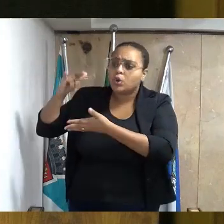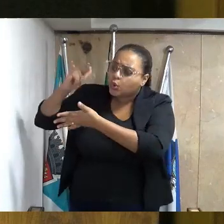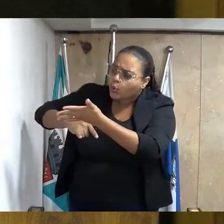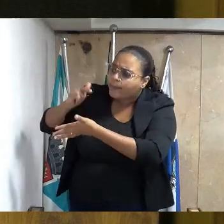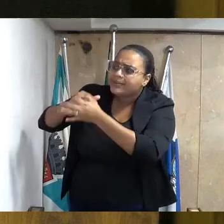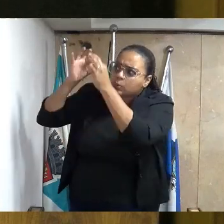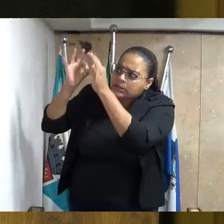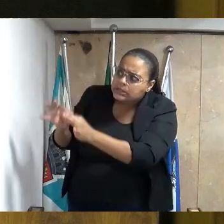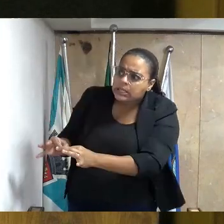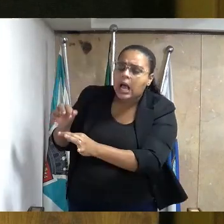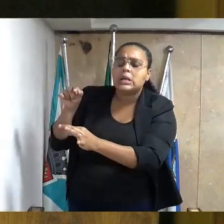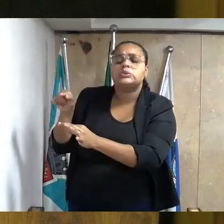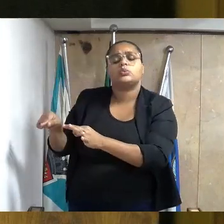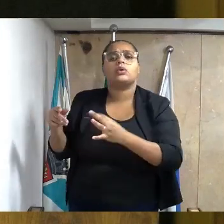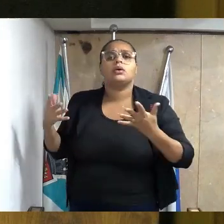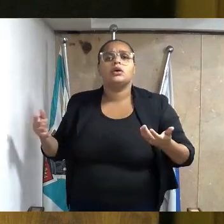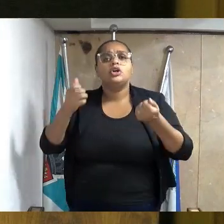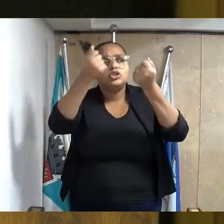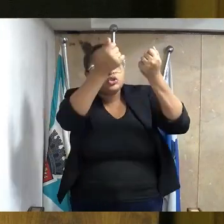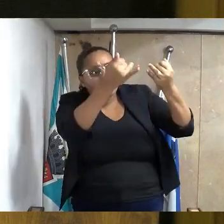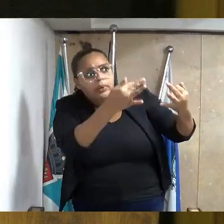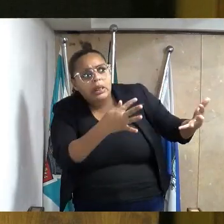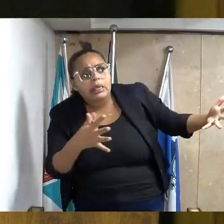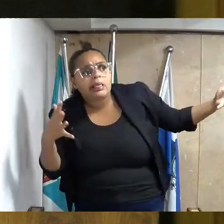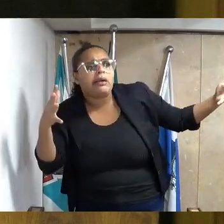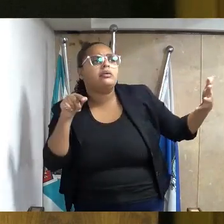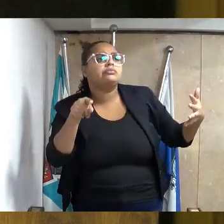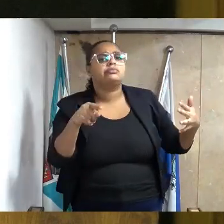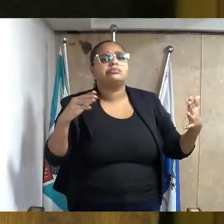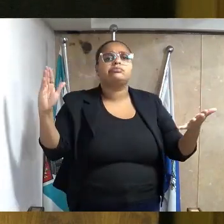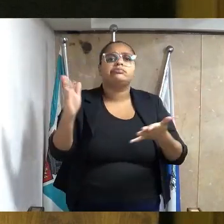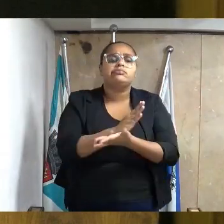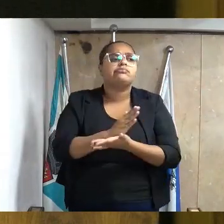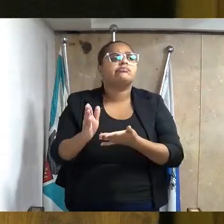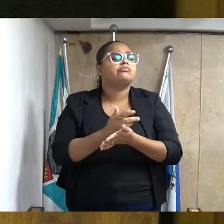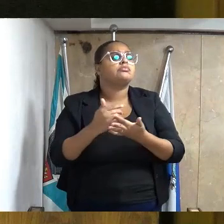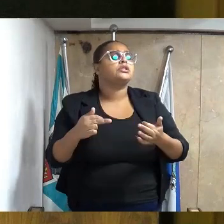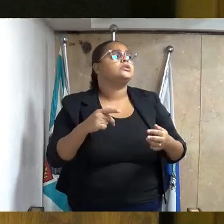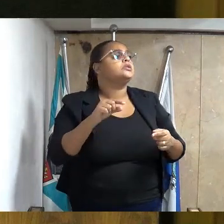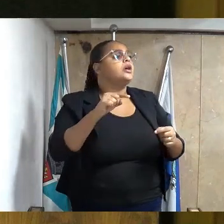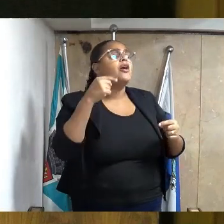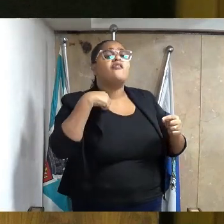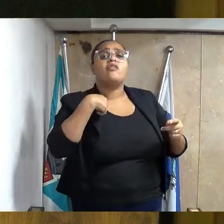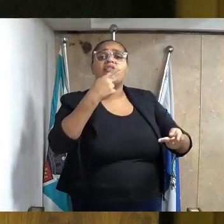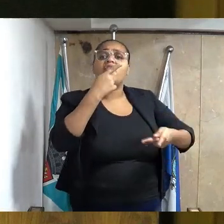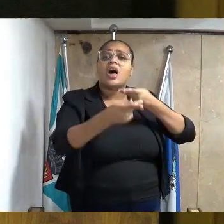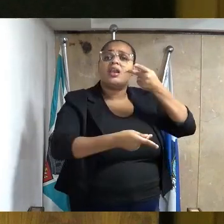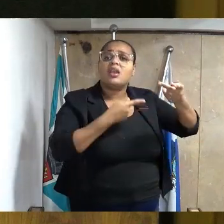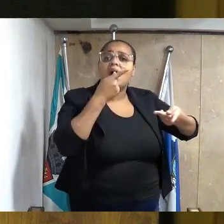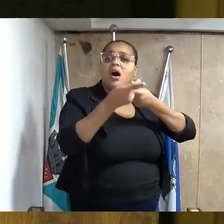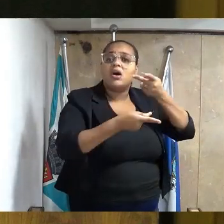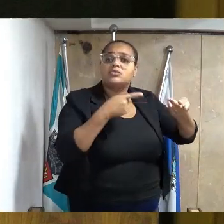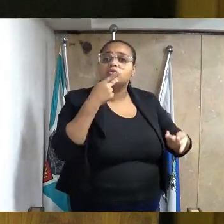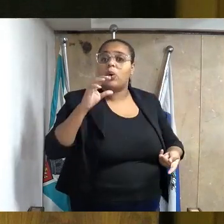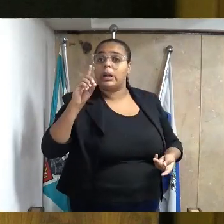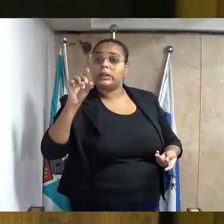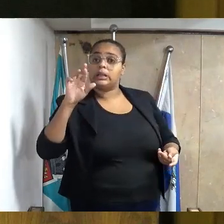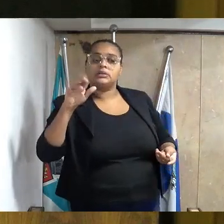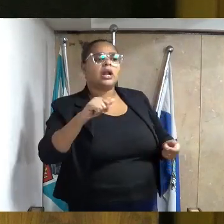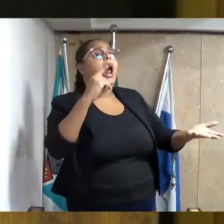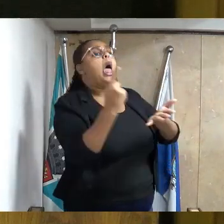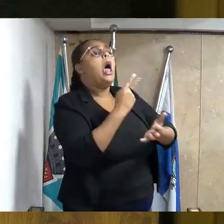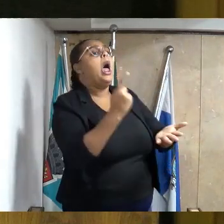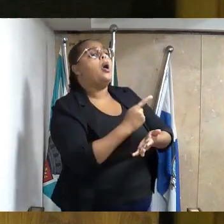dia, com argumento de pequenas avarias, apontamentos que não comprometem